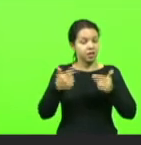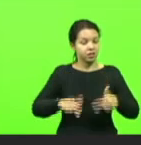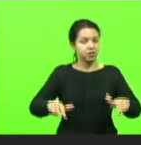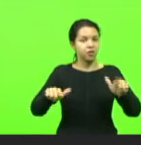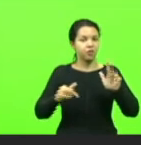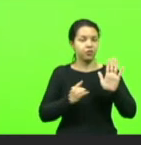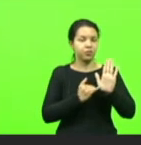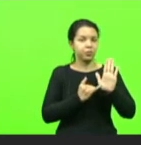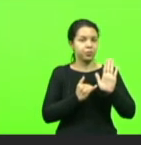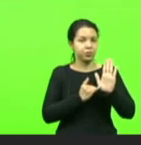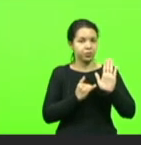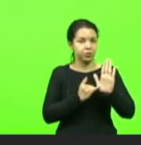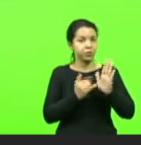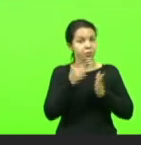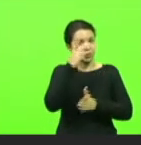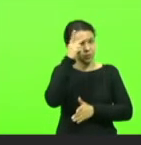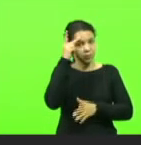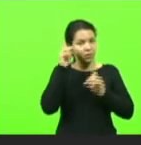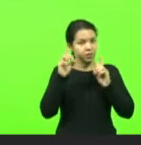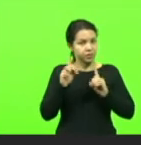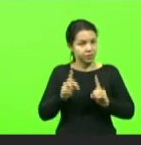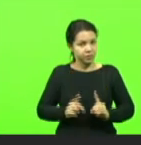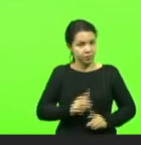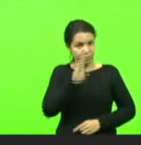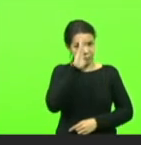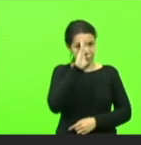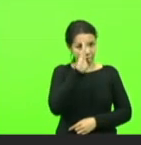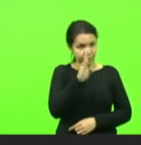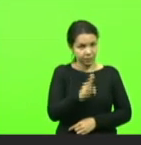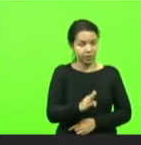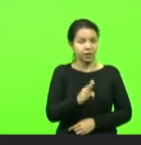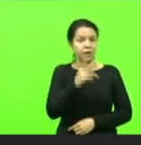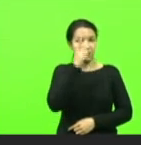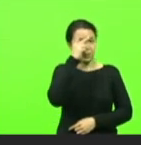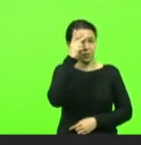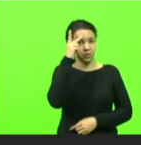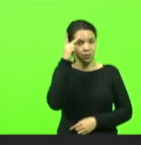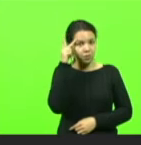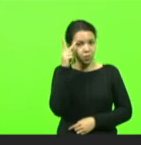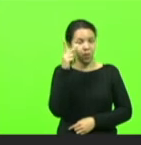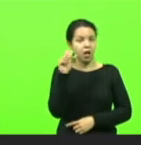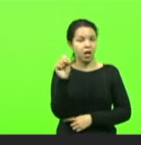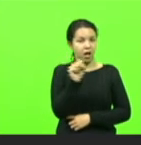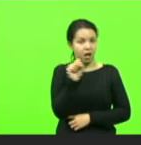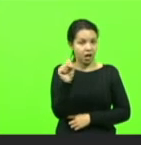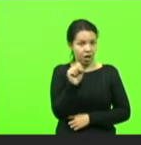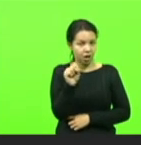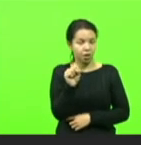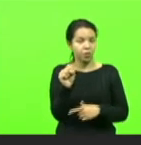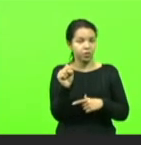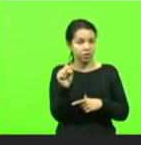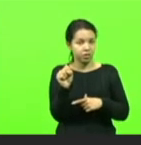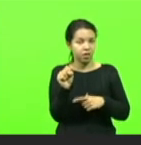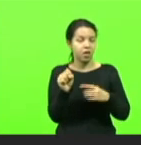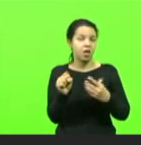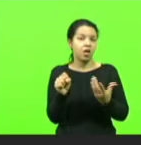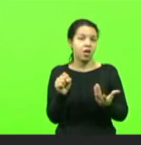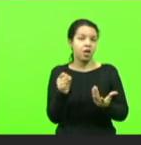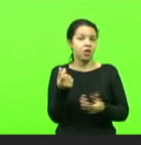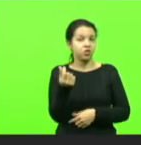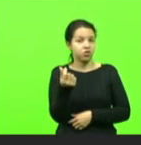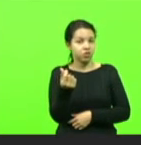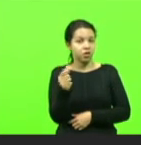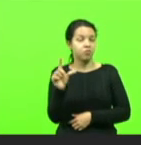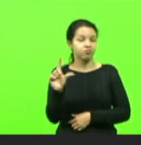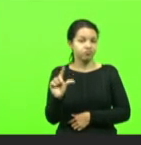abrangendo principalmente os proprietários de veículos com maior vulnerabilidade social o exposto com